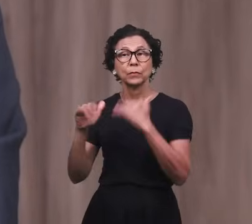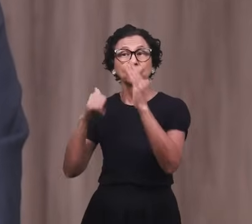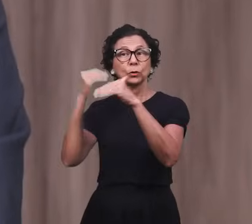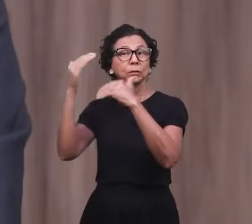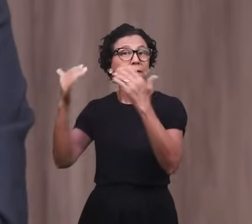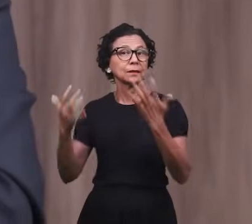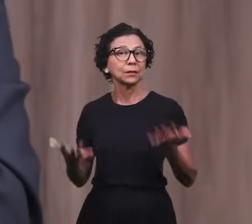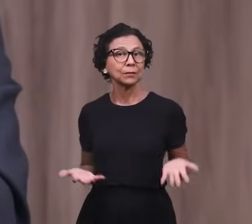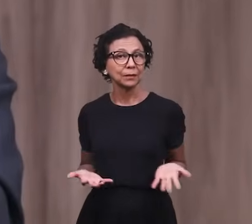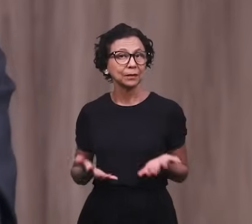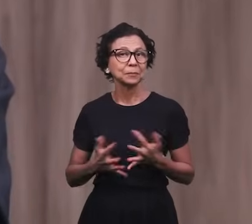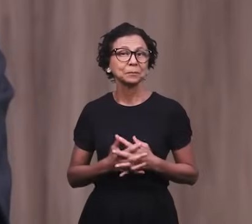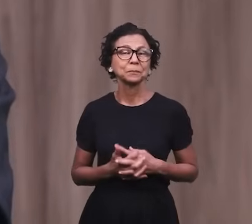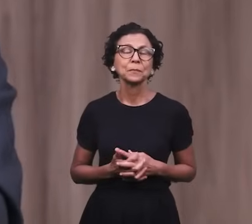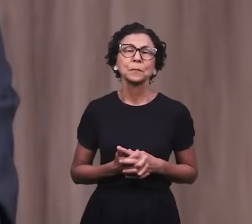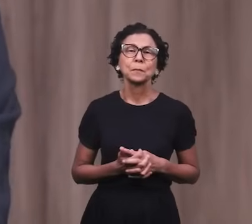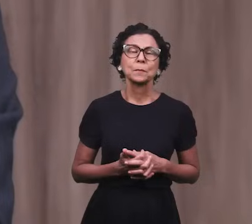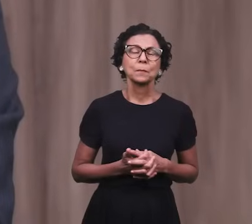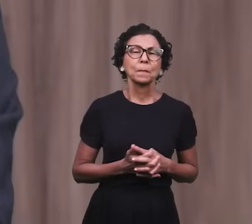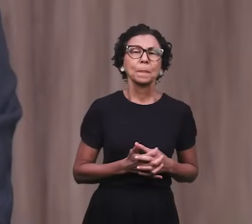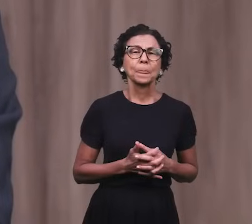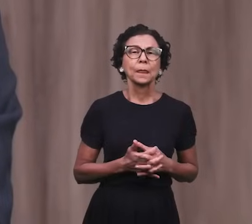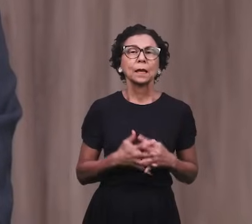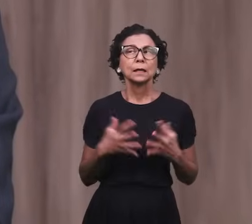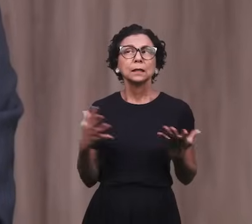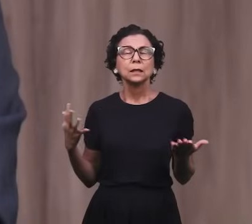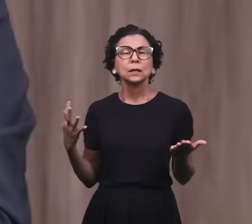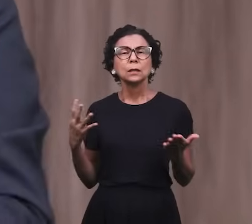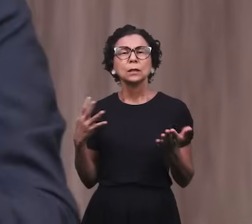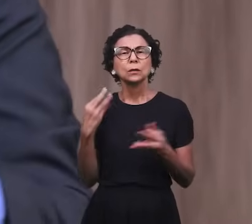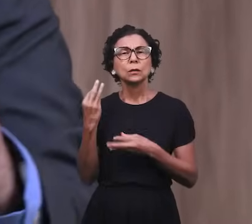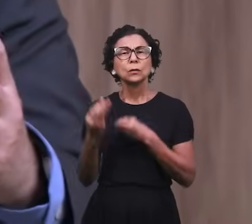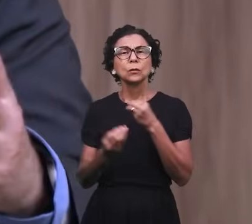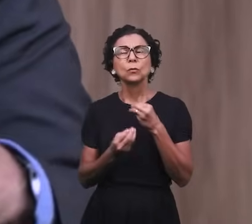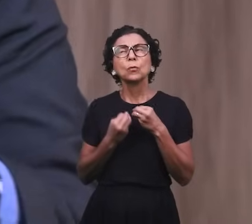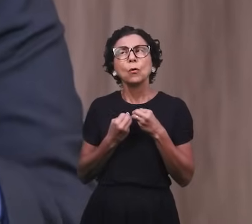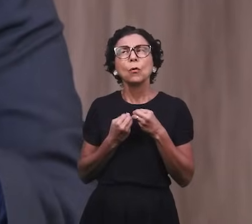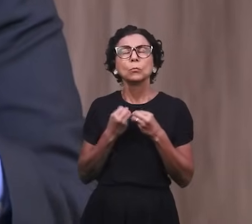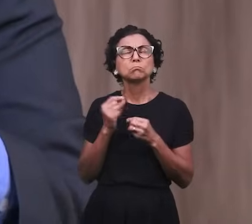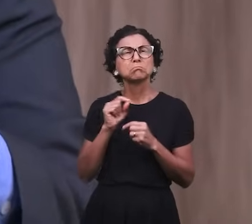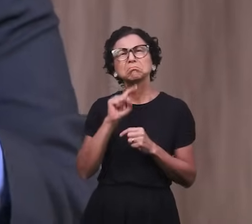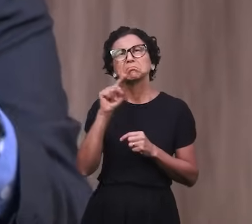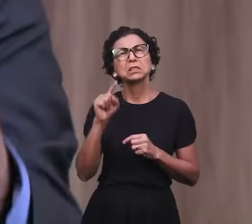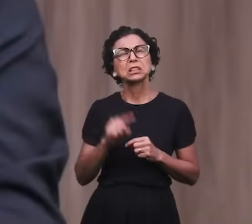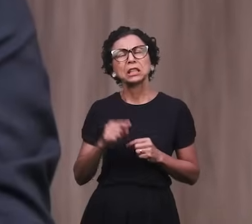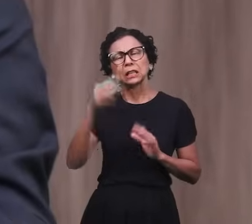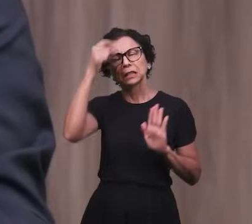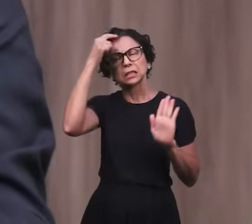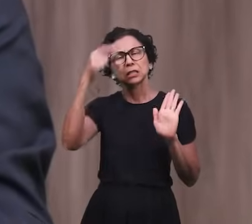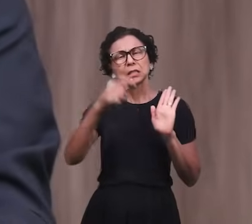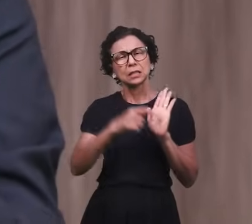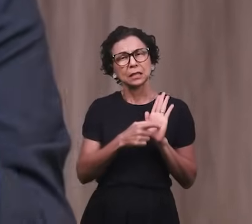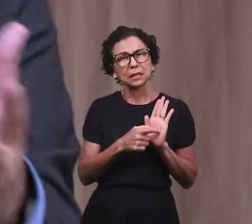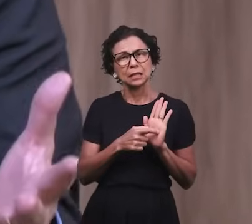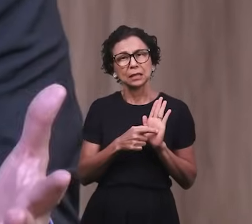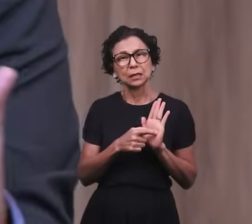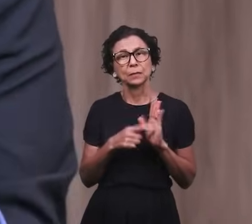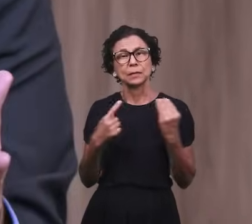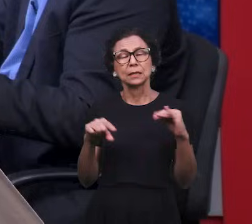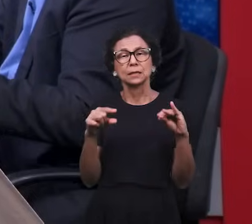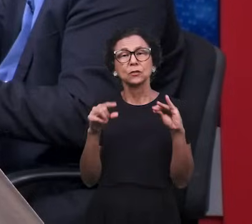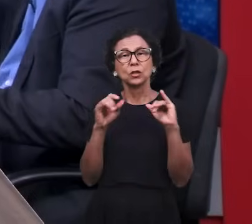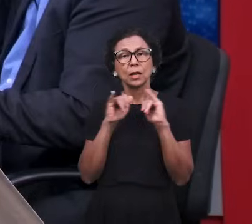episódios, a inteligência artificial ela acontece baseada numa quantidade de dados, de informações que